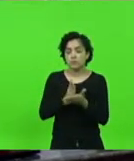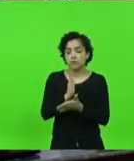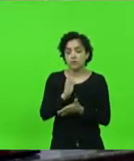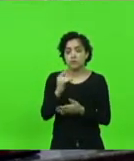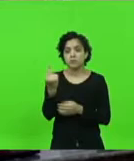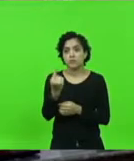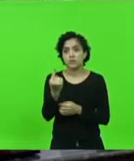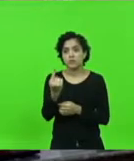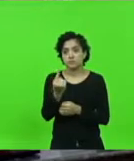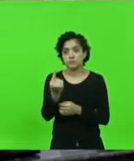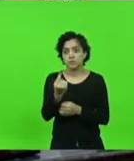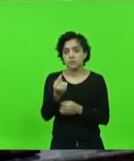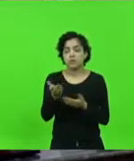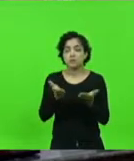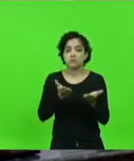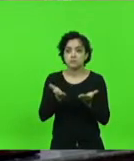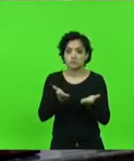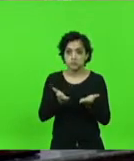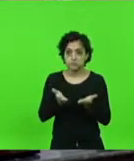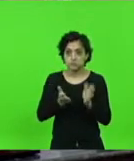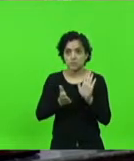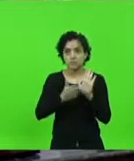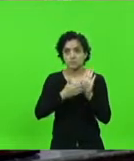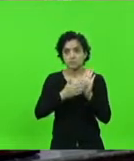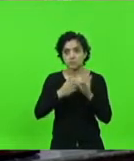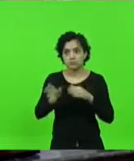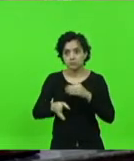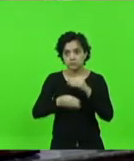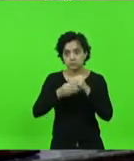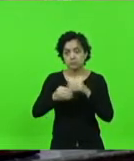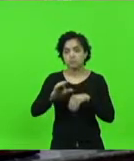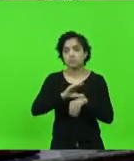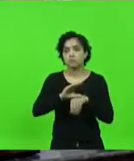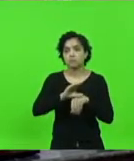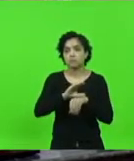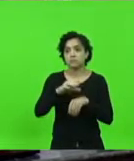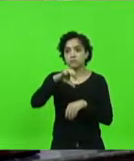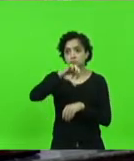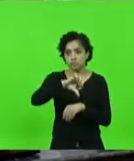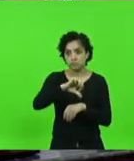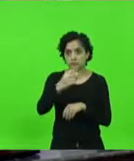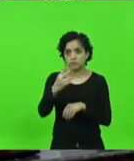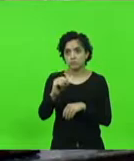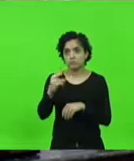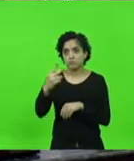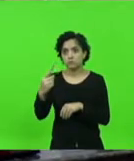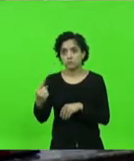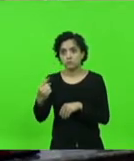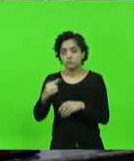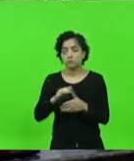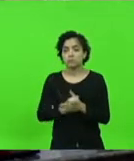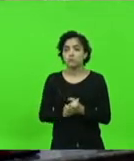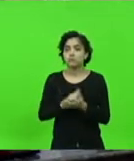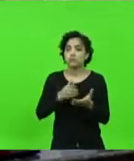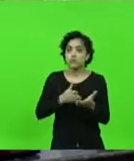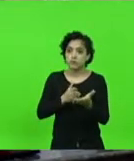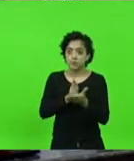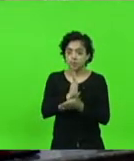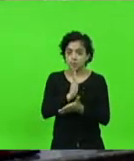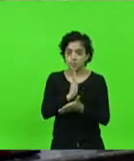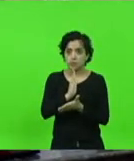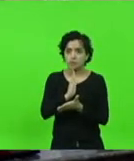único admissibilidade da proposta de emenda à constituição nº 9 2021 foram aprovadas